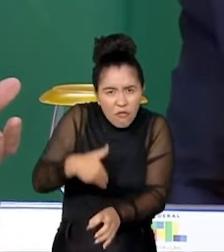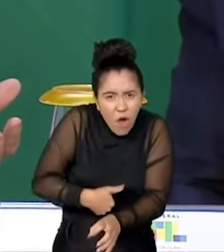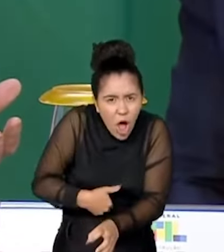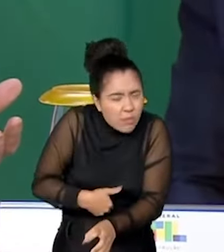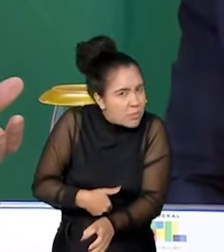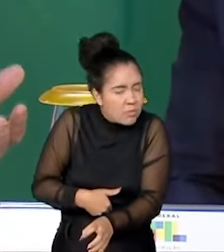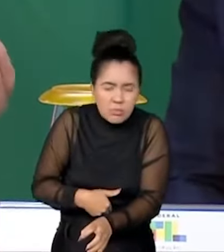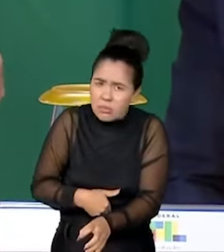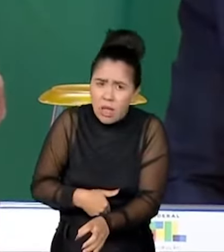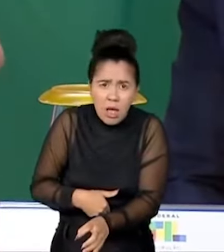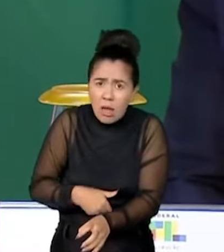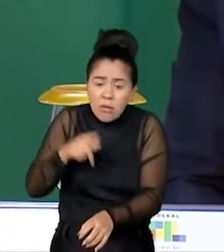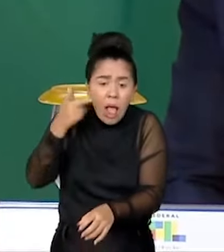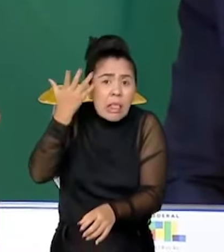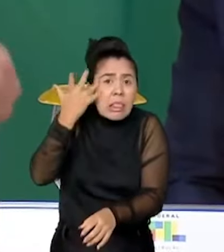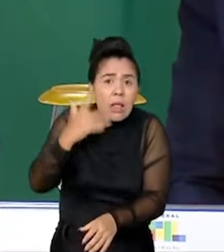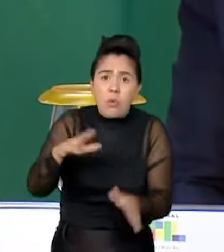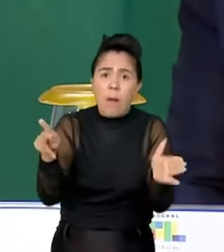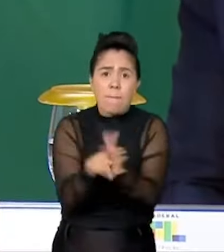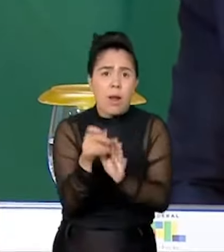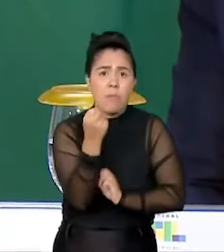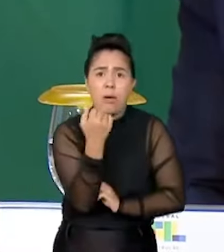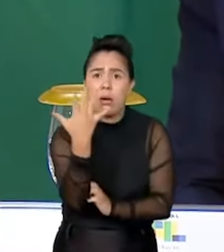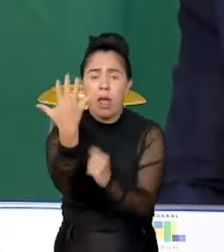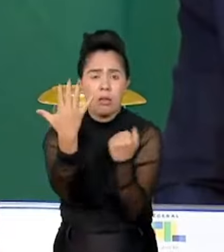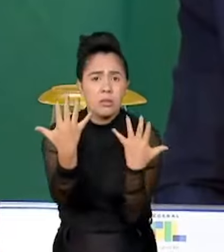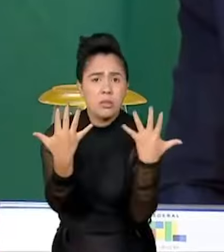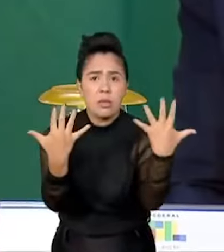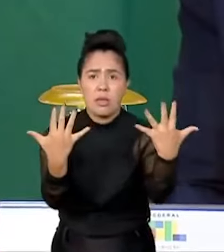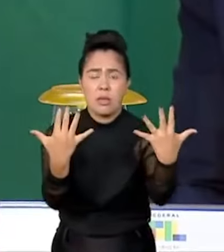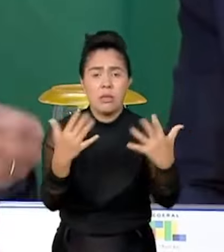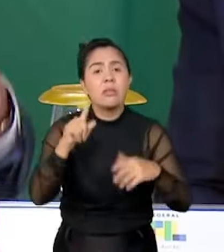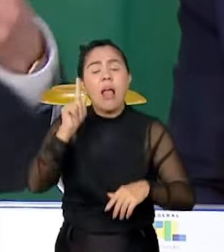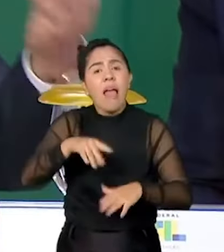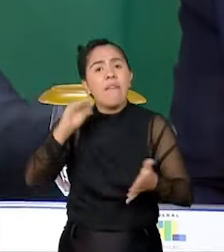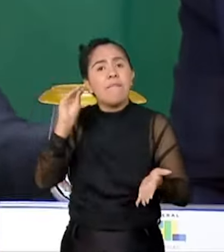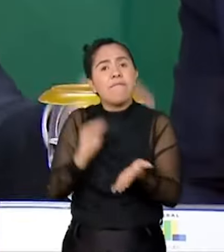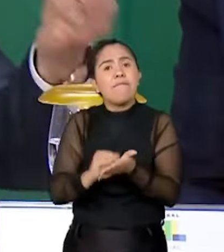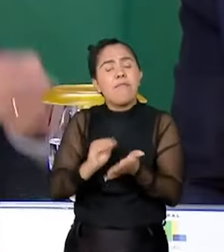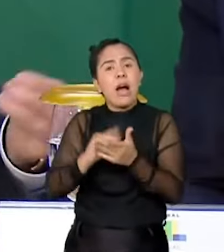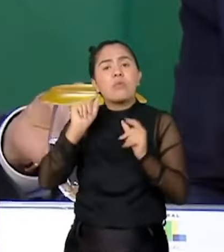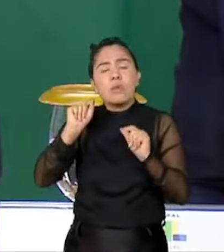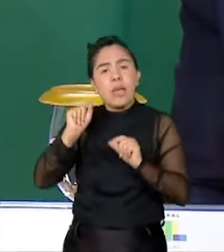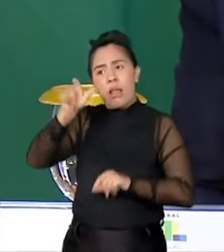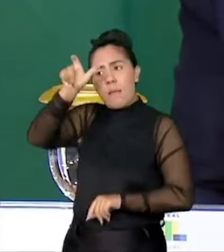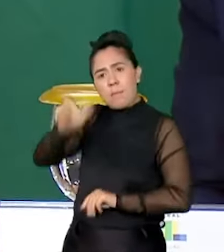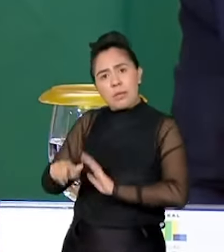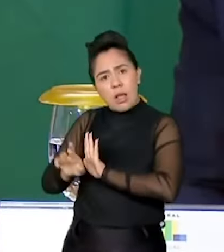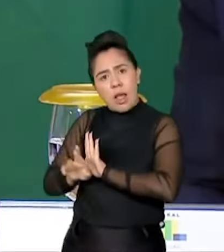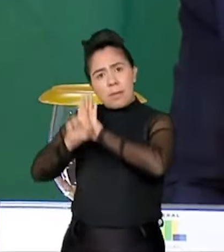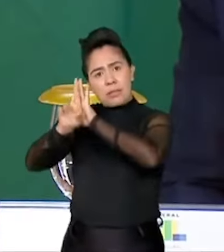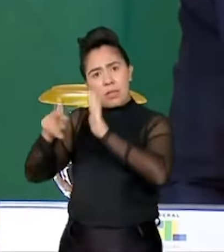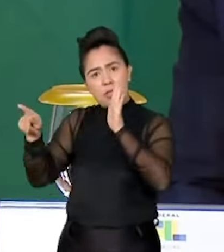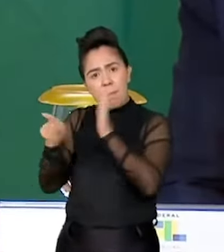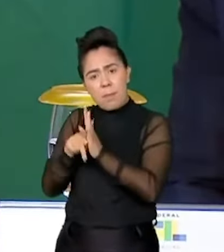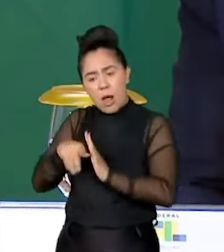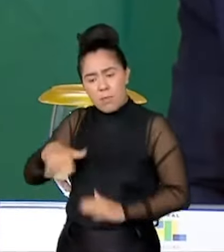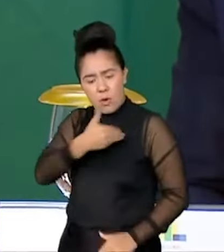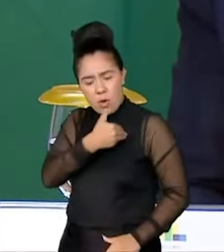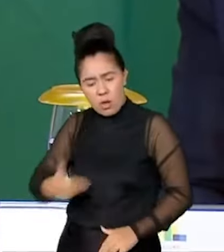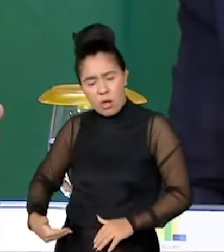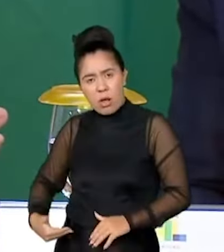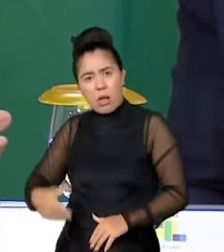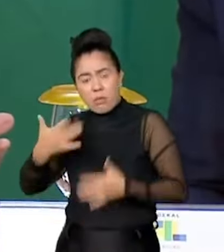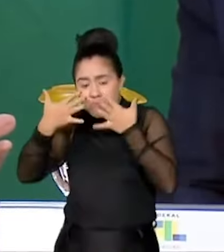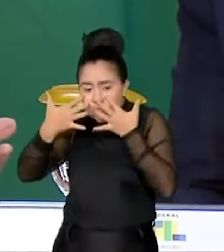natureza. Portanto, a fome é falta de visão política de quem tem a responsabilidade de cuidar disso.